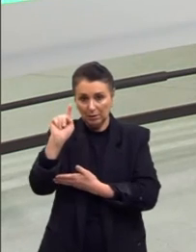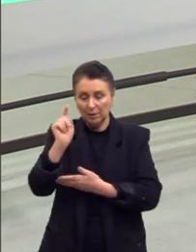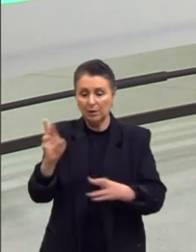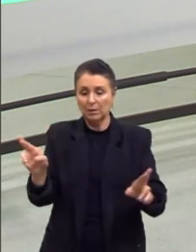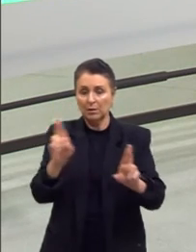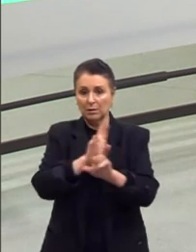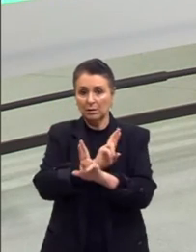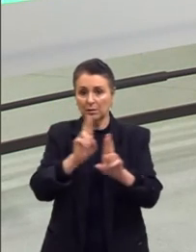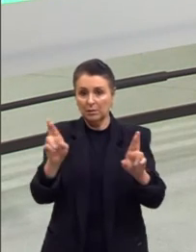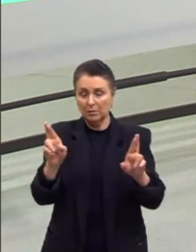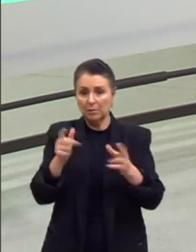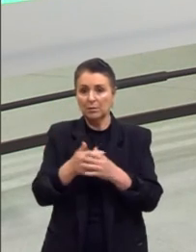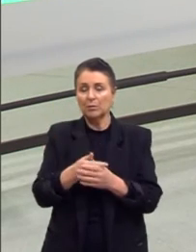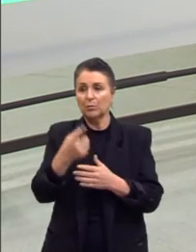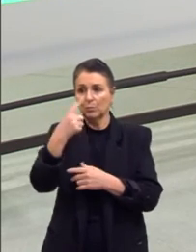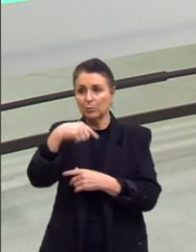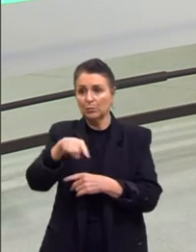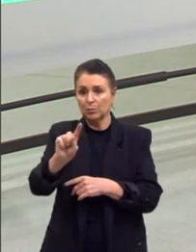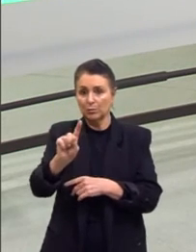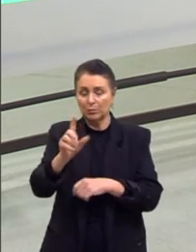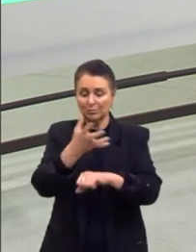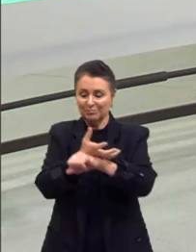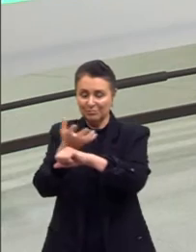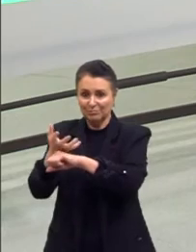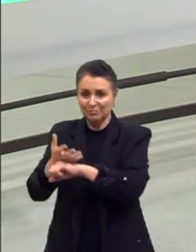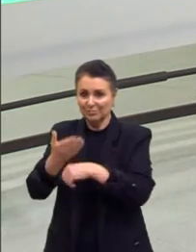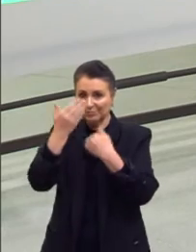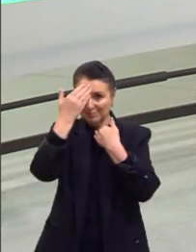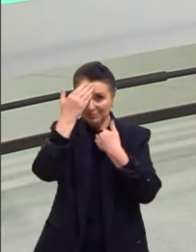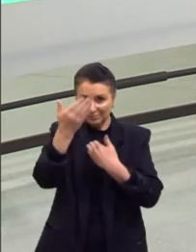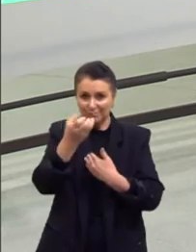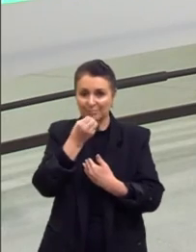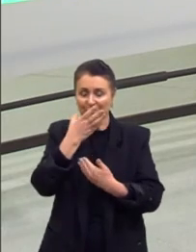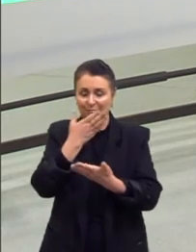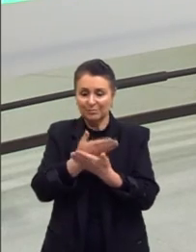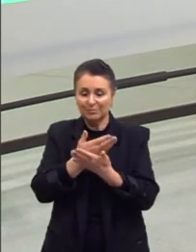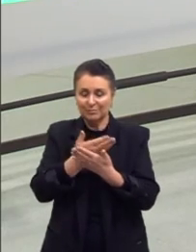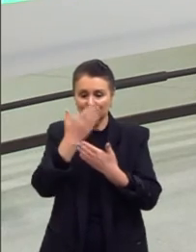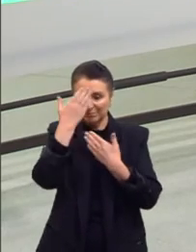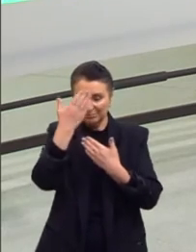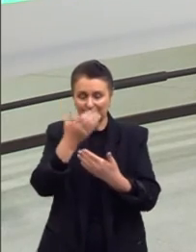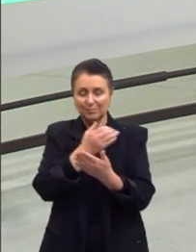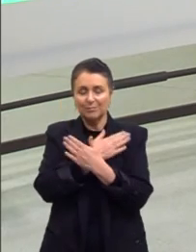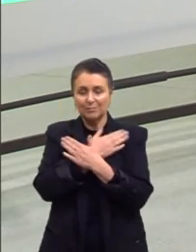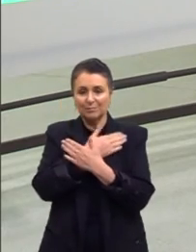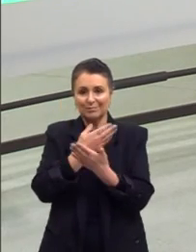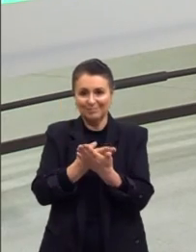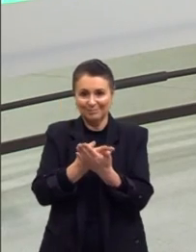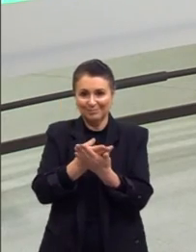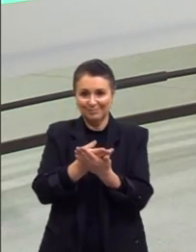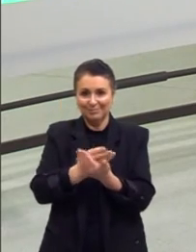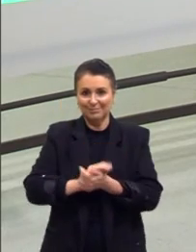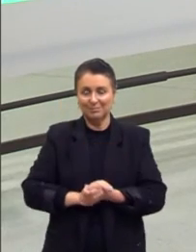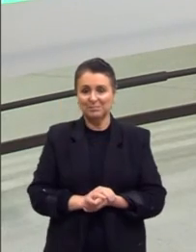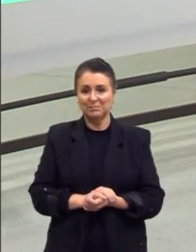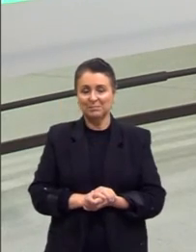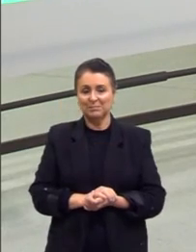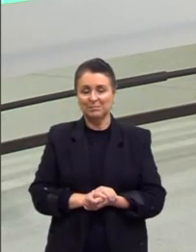e as relações aí sobre as os outros componentes Eu que agradeço igual Obrigado abraços tudo bem